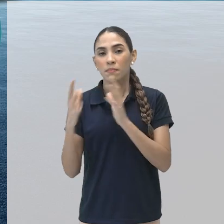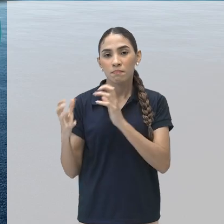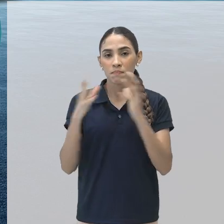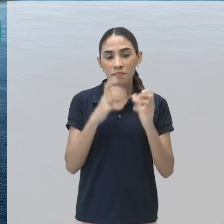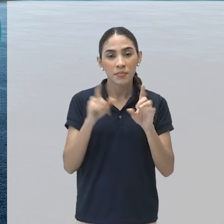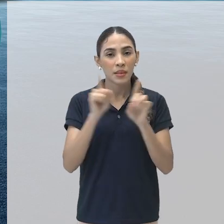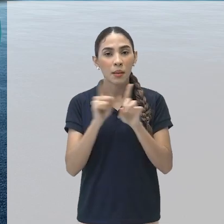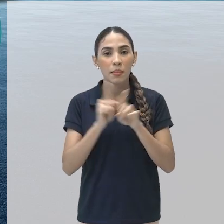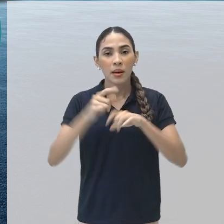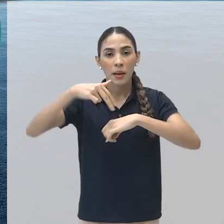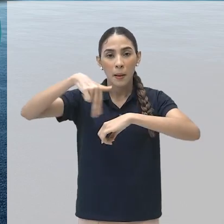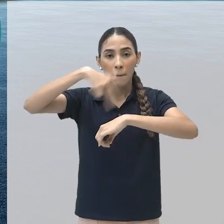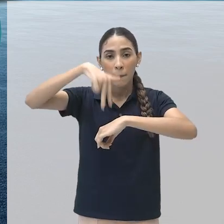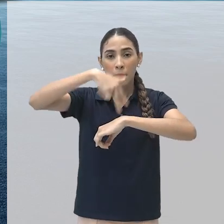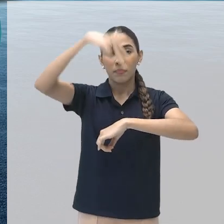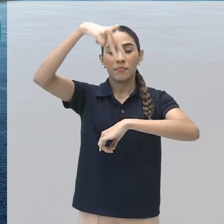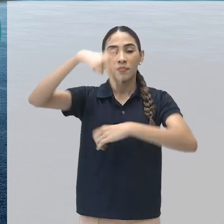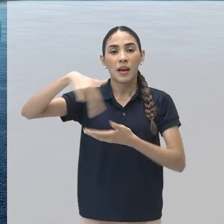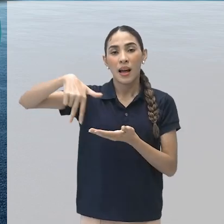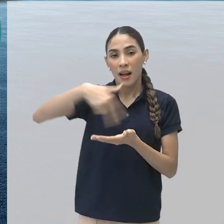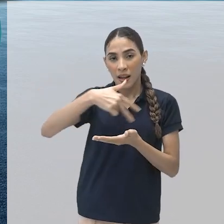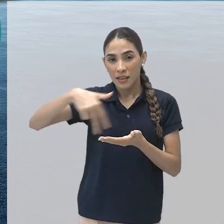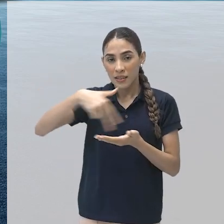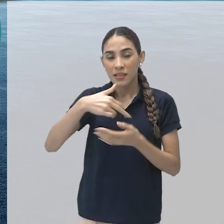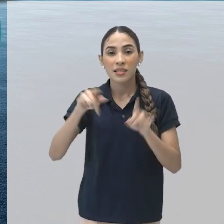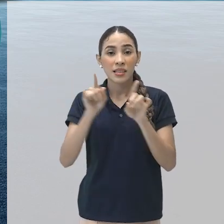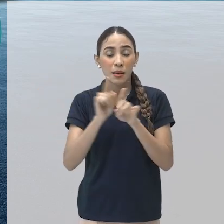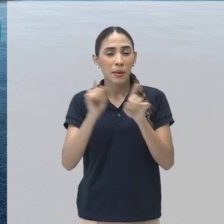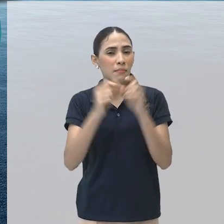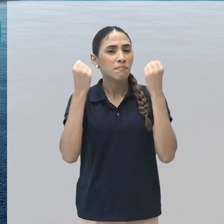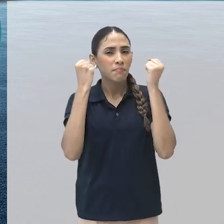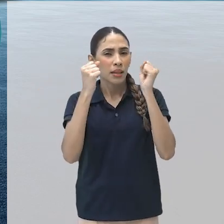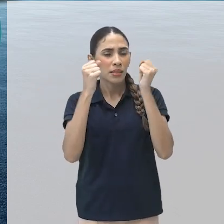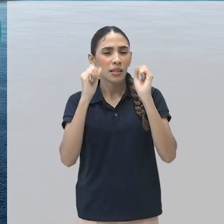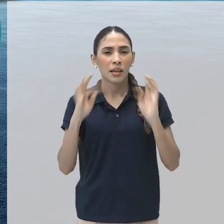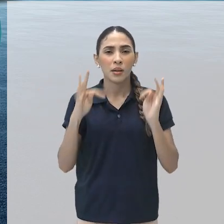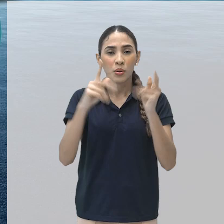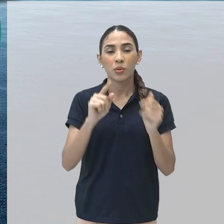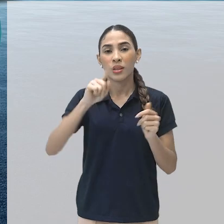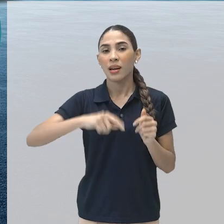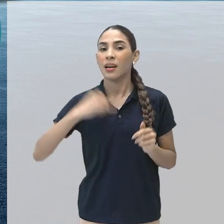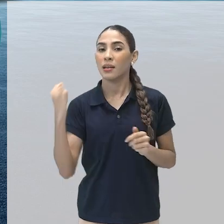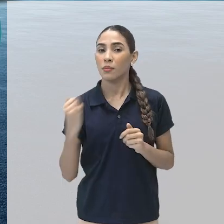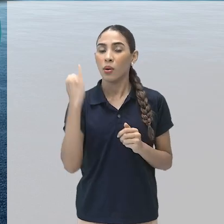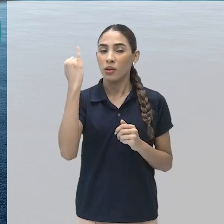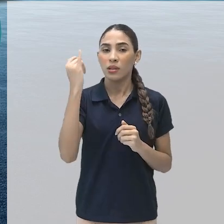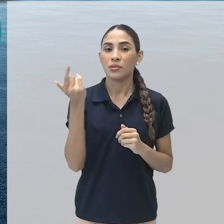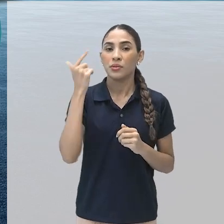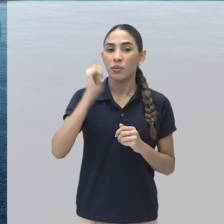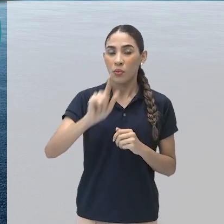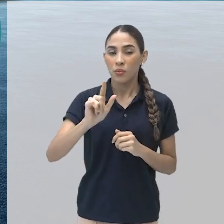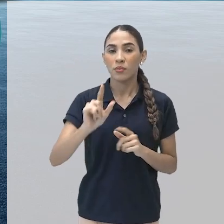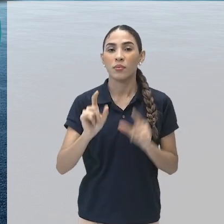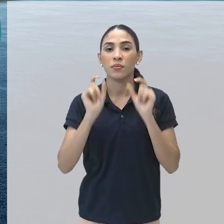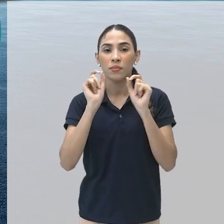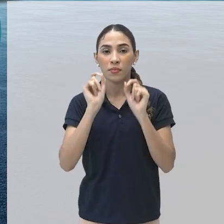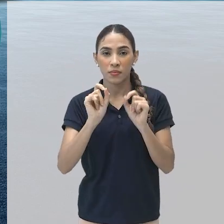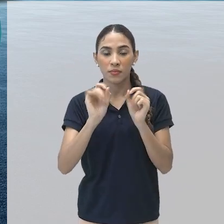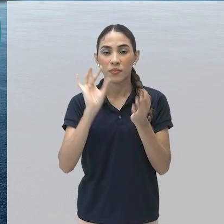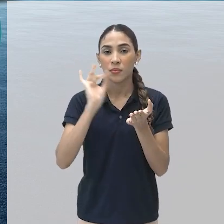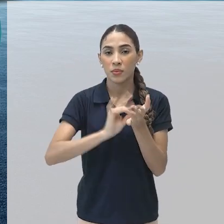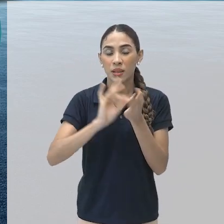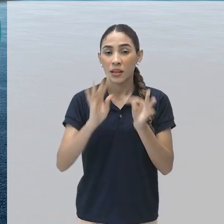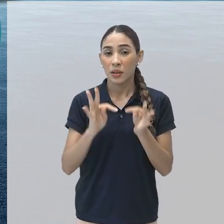a ginástica, a dança e os esportes, ela é importante para que a gente receba